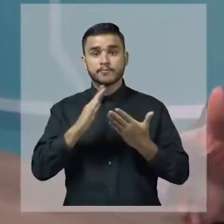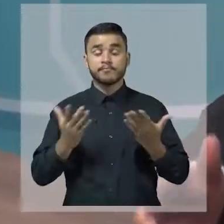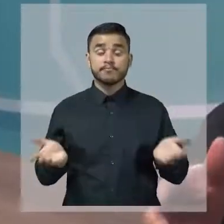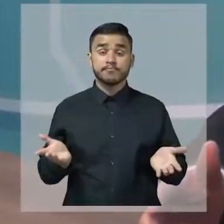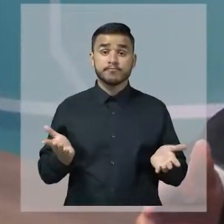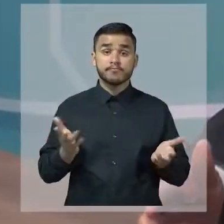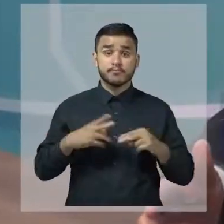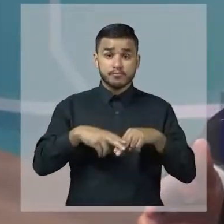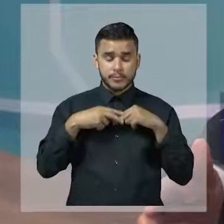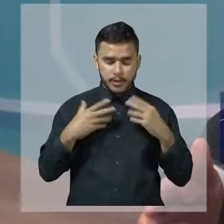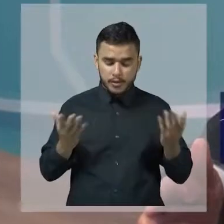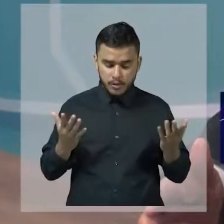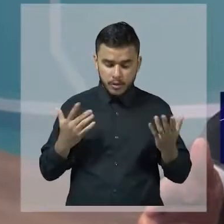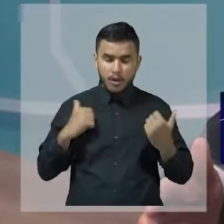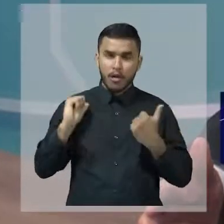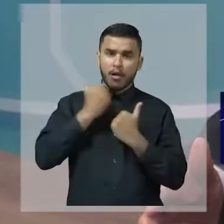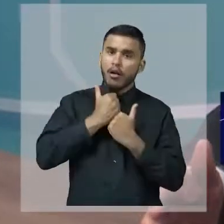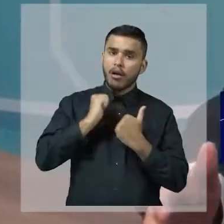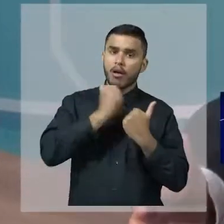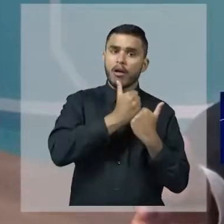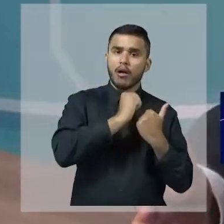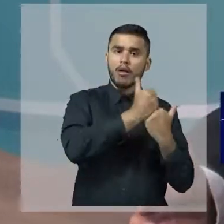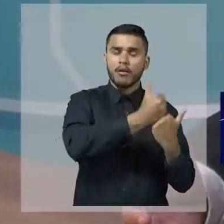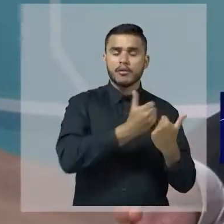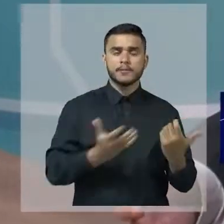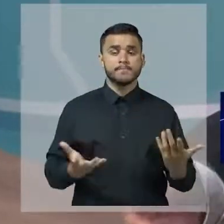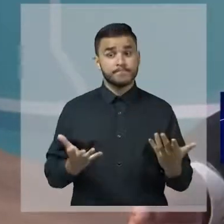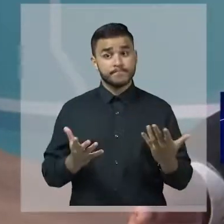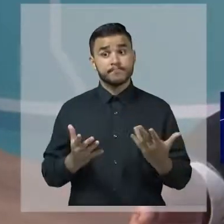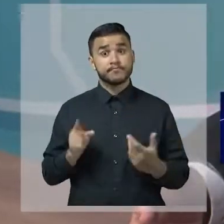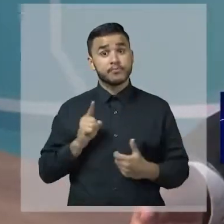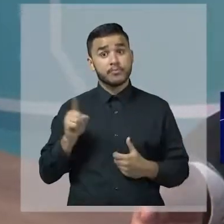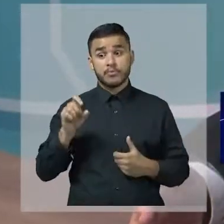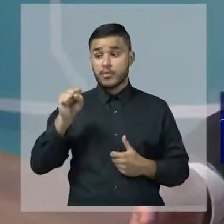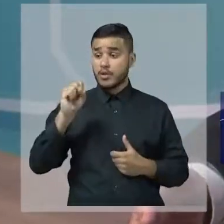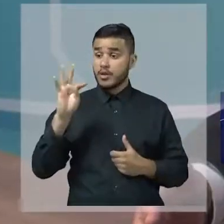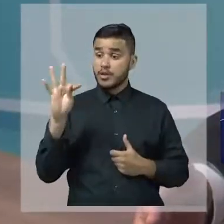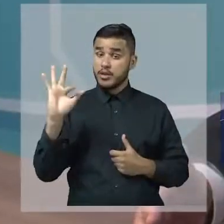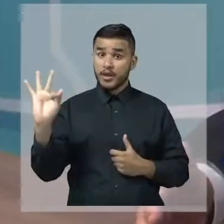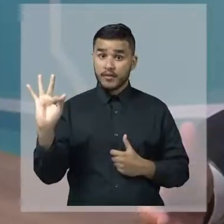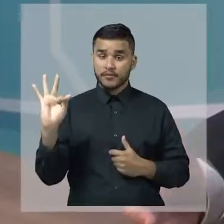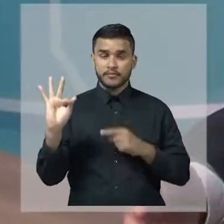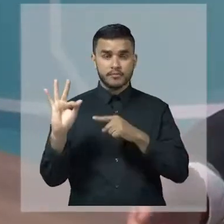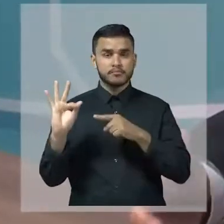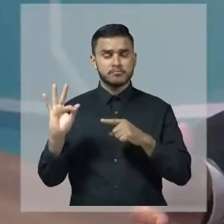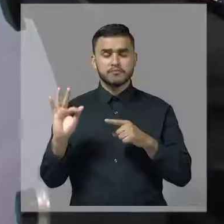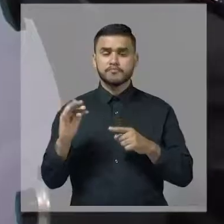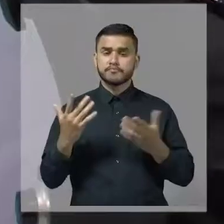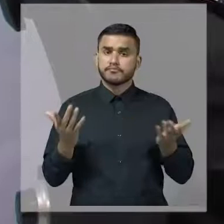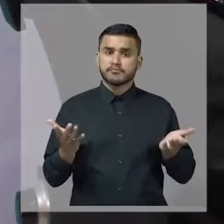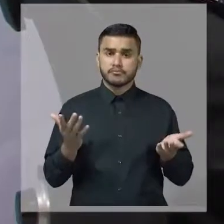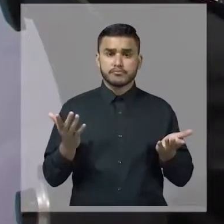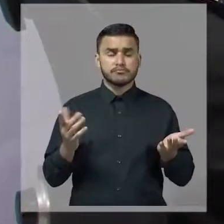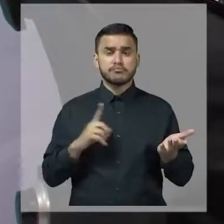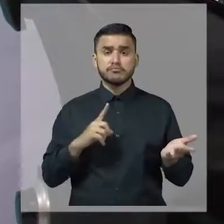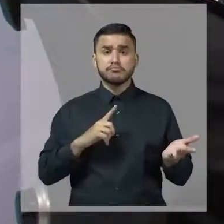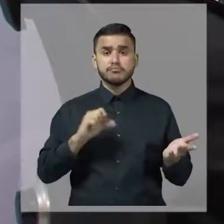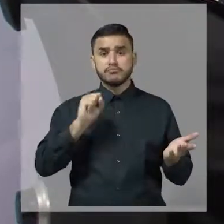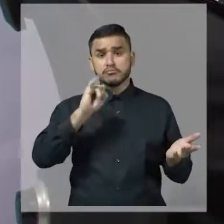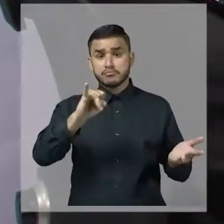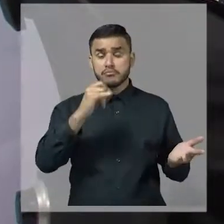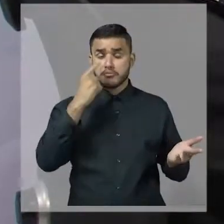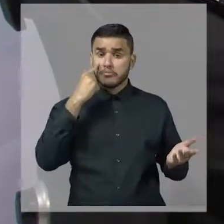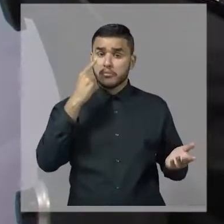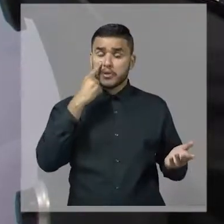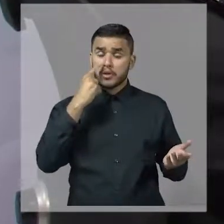E onde nós vamos parar com isso? A Justiça Federal, todavia, tanto de primeiro grau como de segundo,